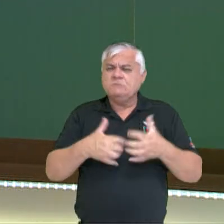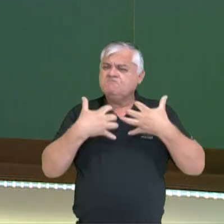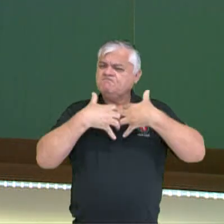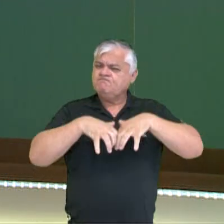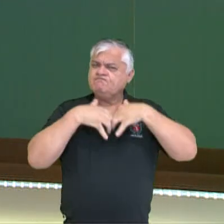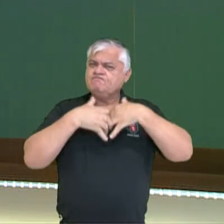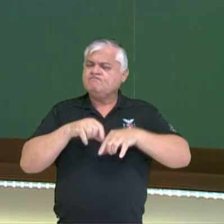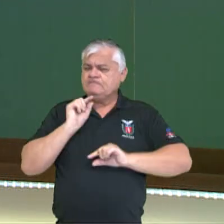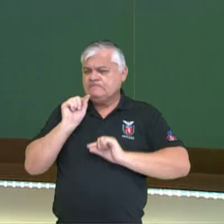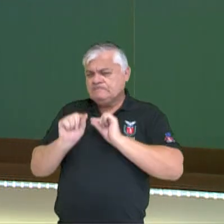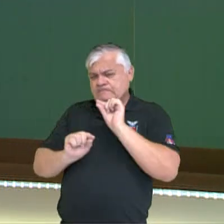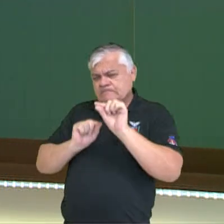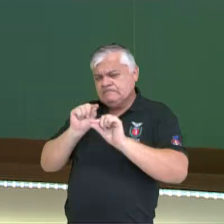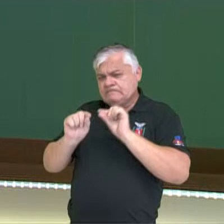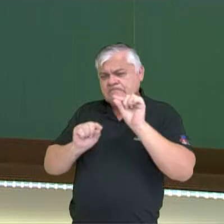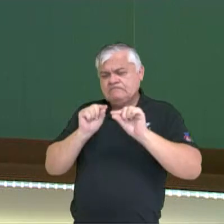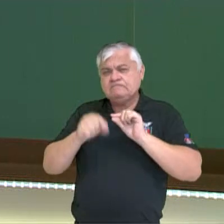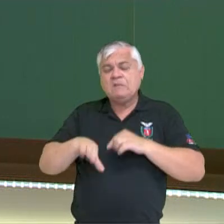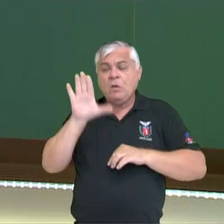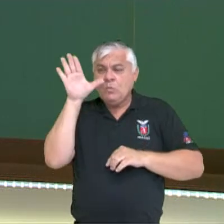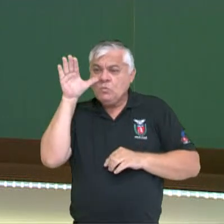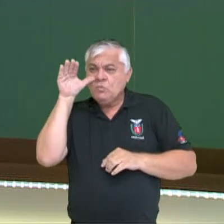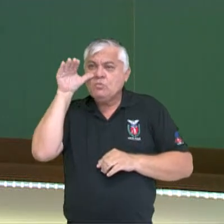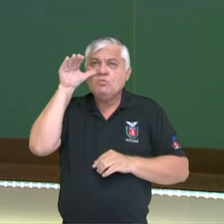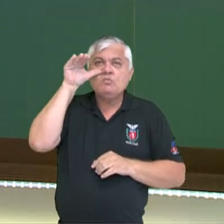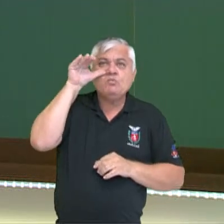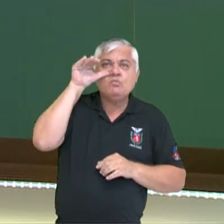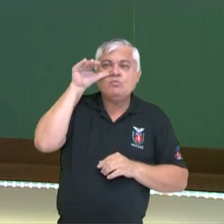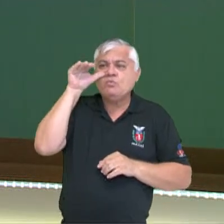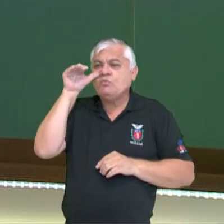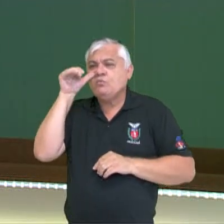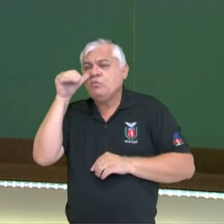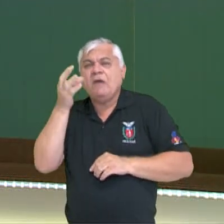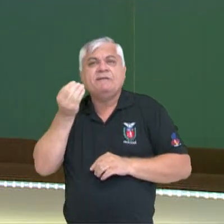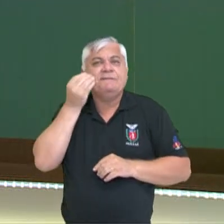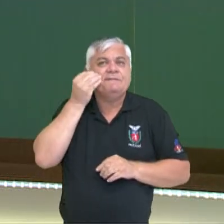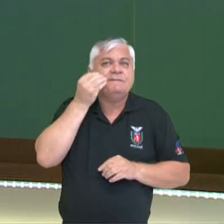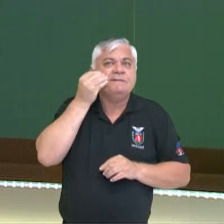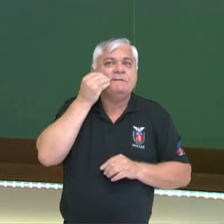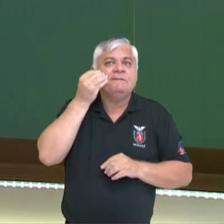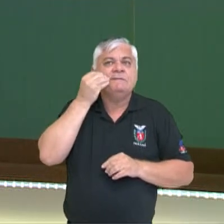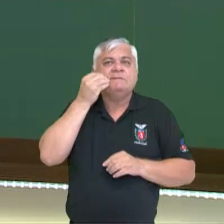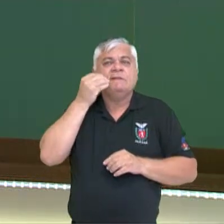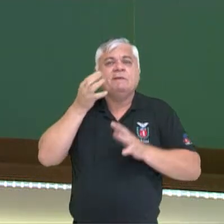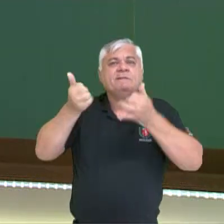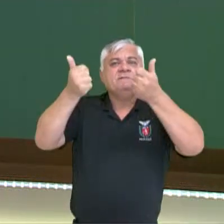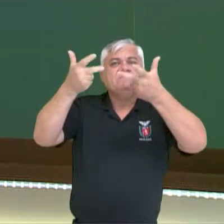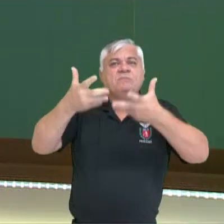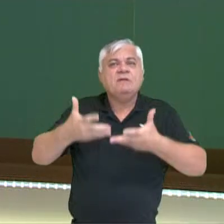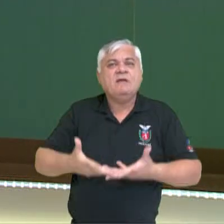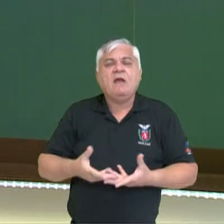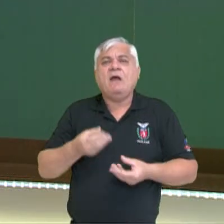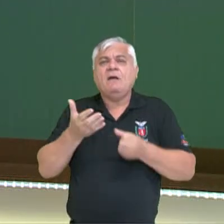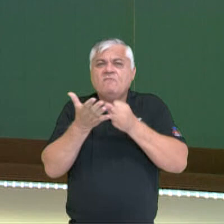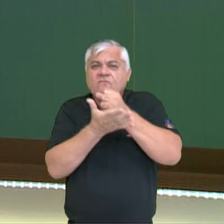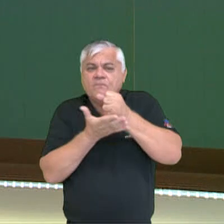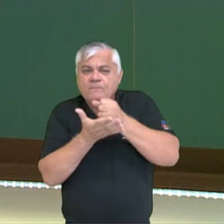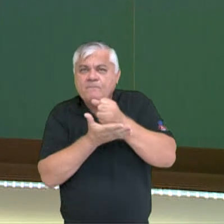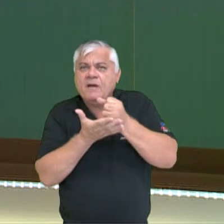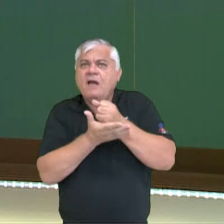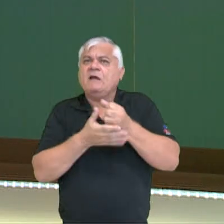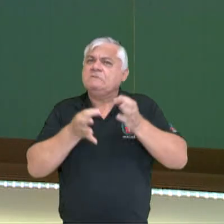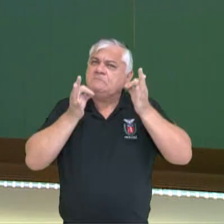questões mobilizaram a curiosidade humana, a tentativa de dar uma explicação mais fundamentada,